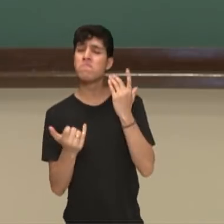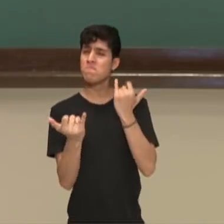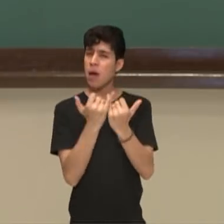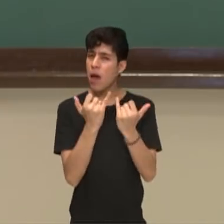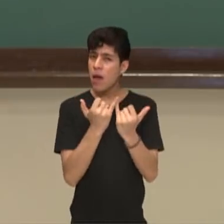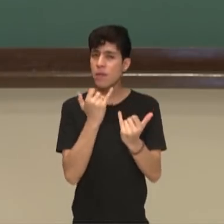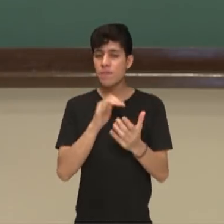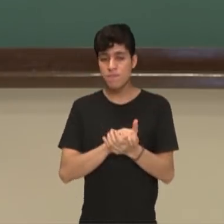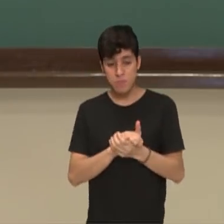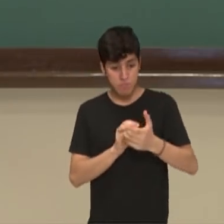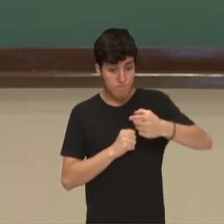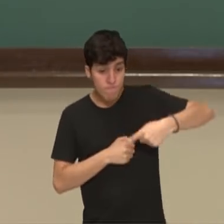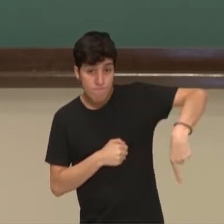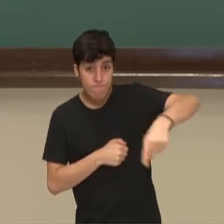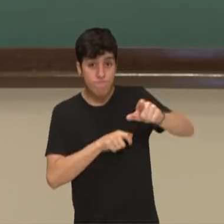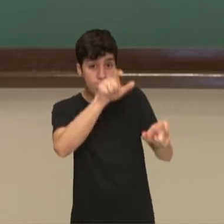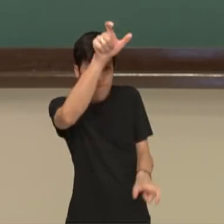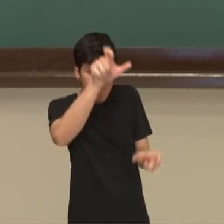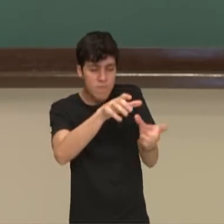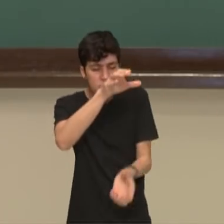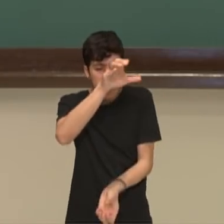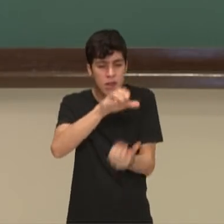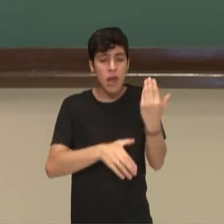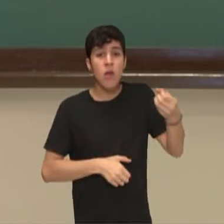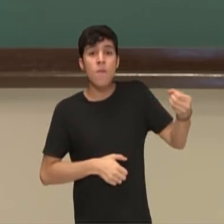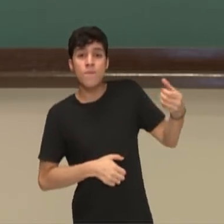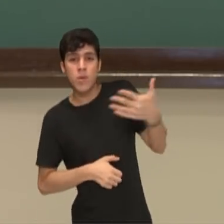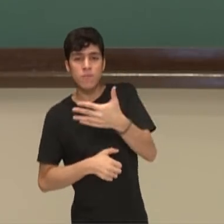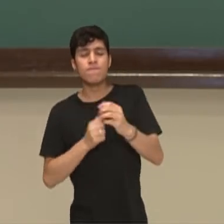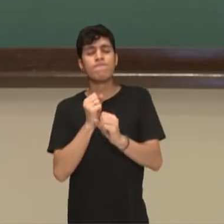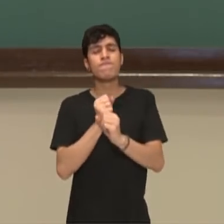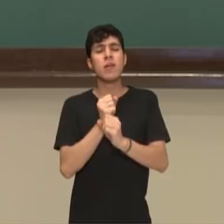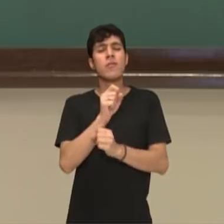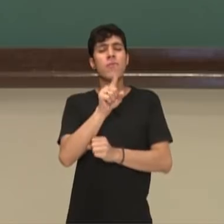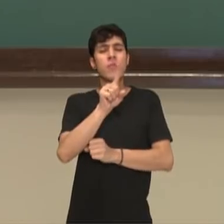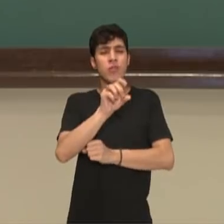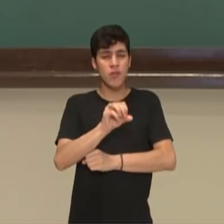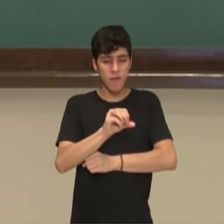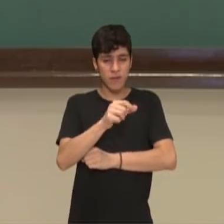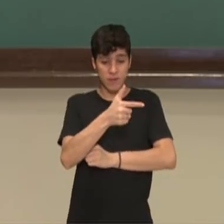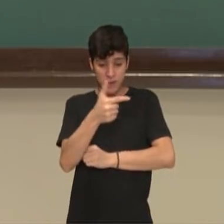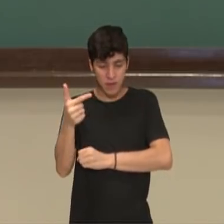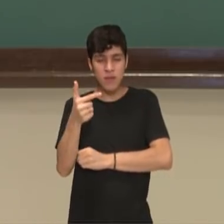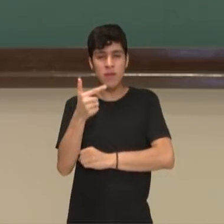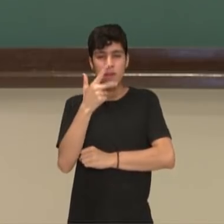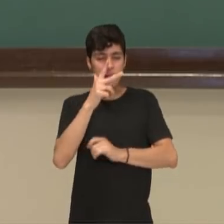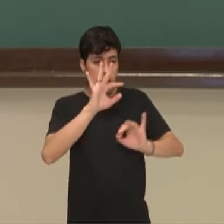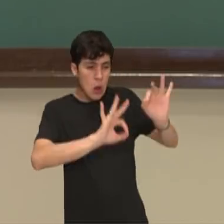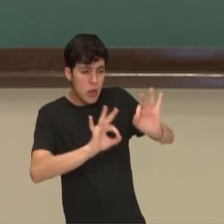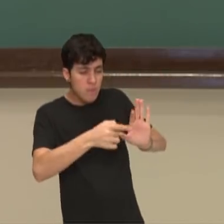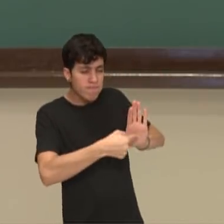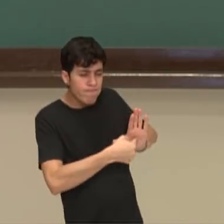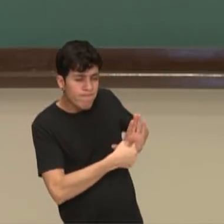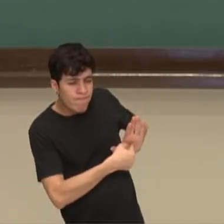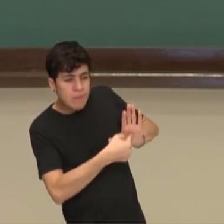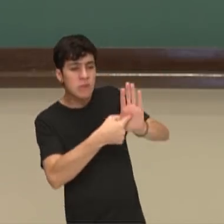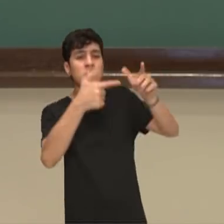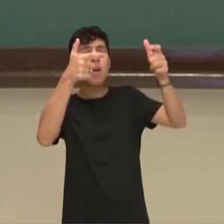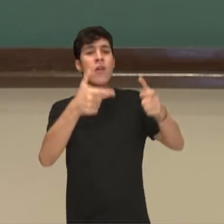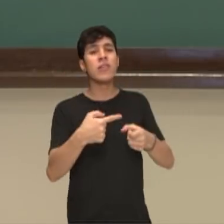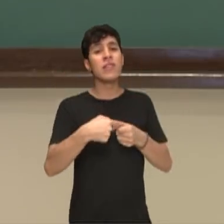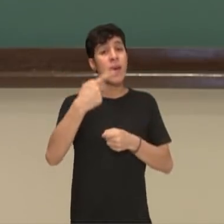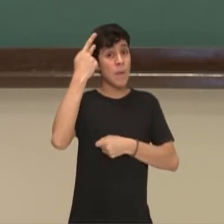chamado modernismo e em 1922 fizeram uma grande exposição na cidade de São